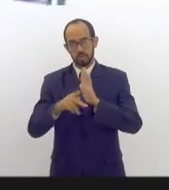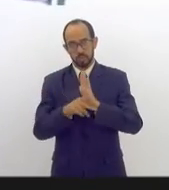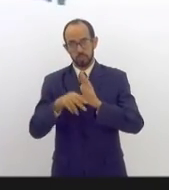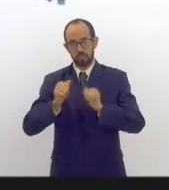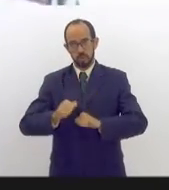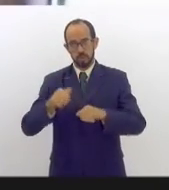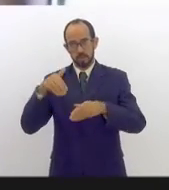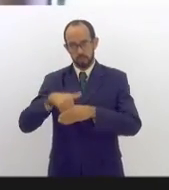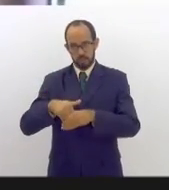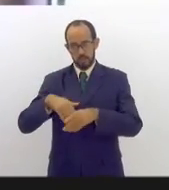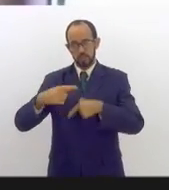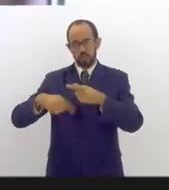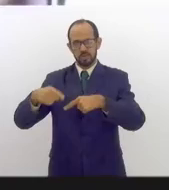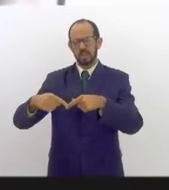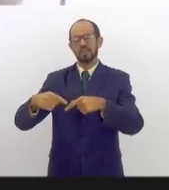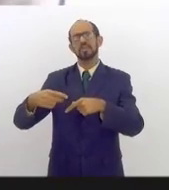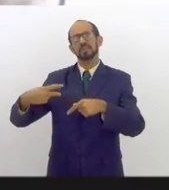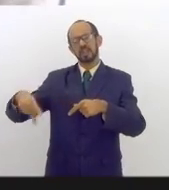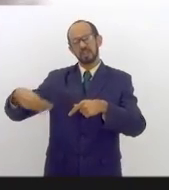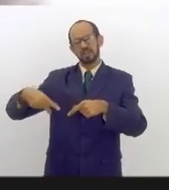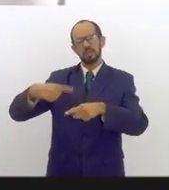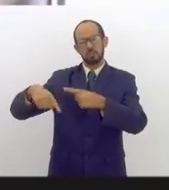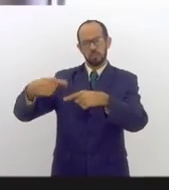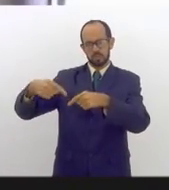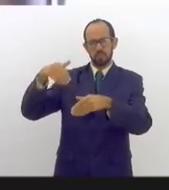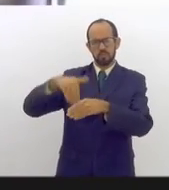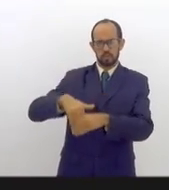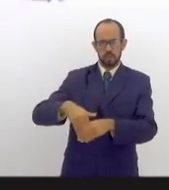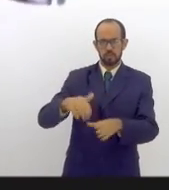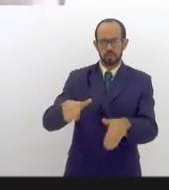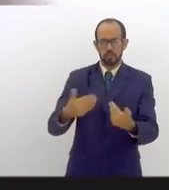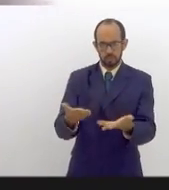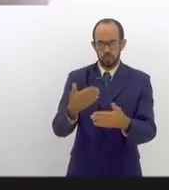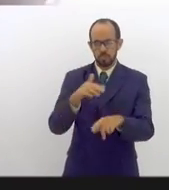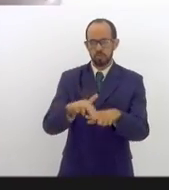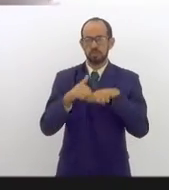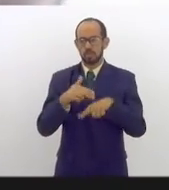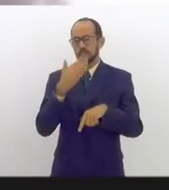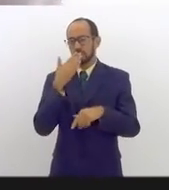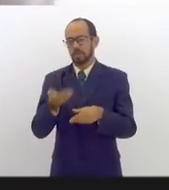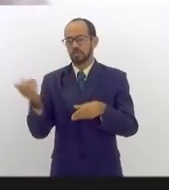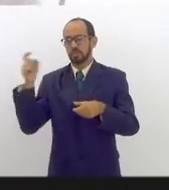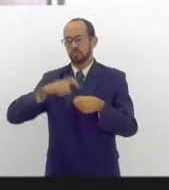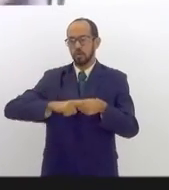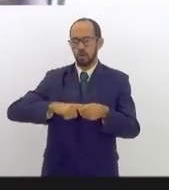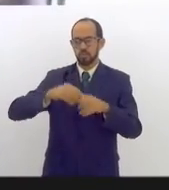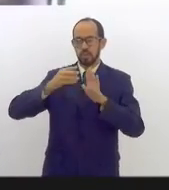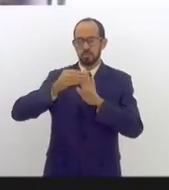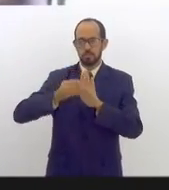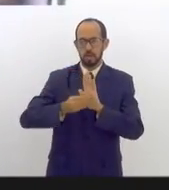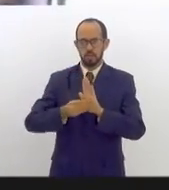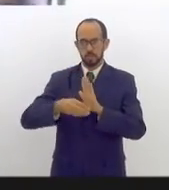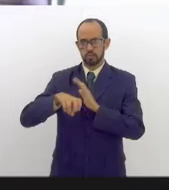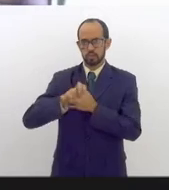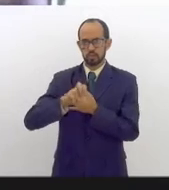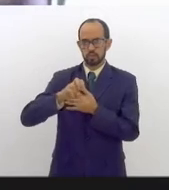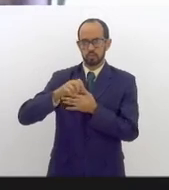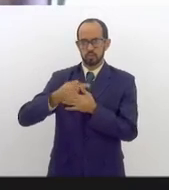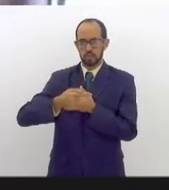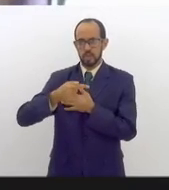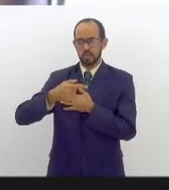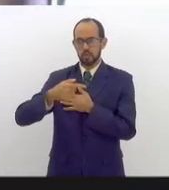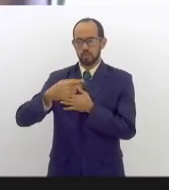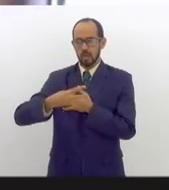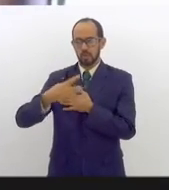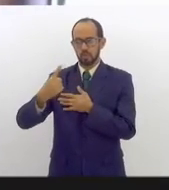e muito mais amplo, seja votado depois. Portanto, então, peço que volte à pauta o 5741. Era esse